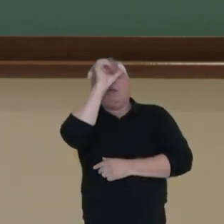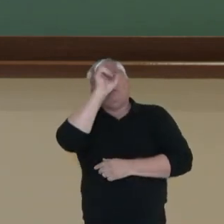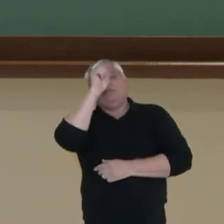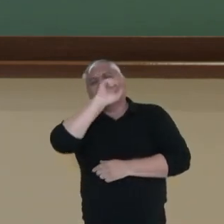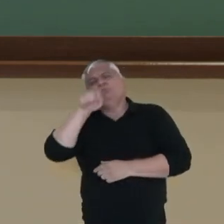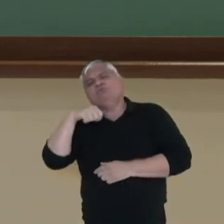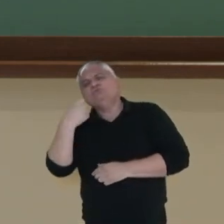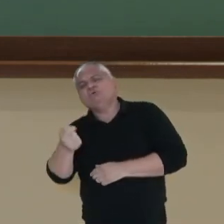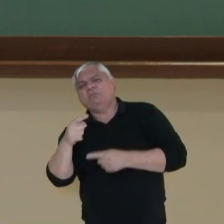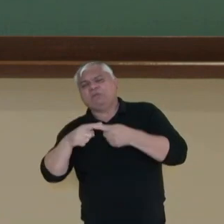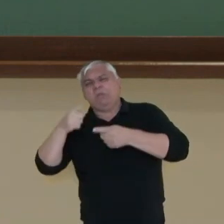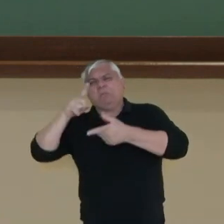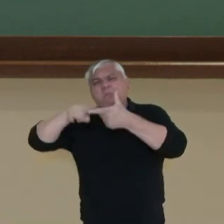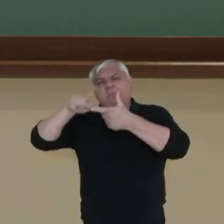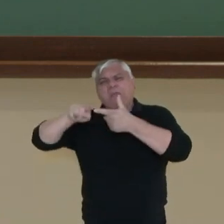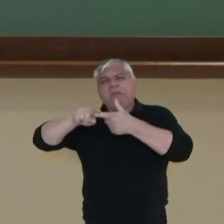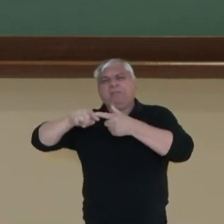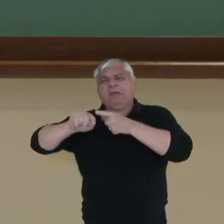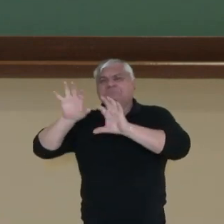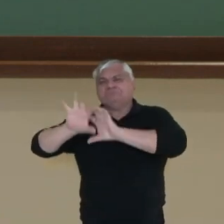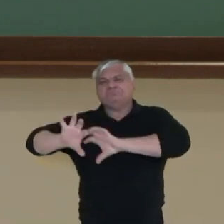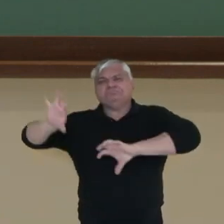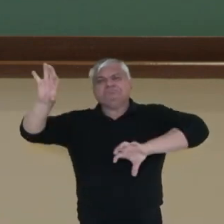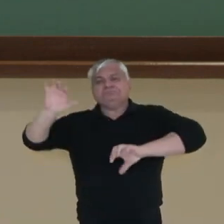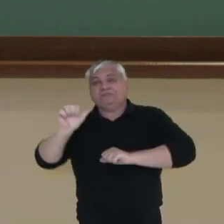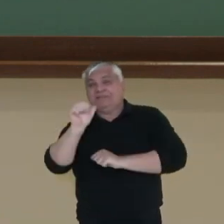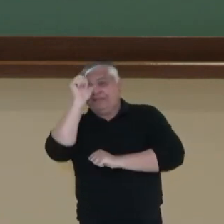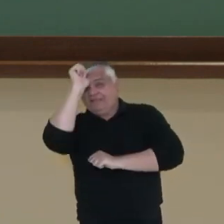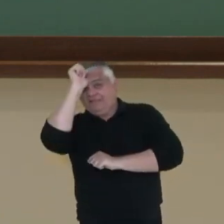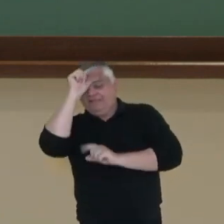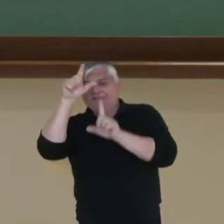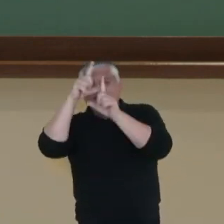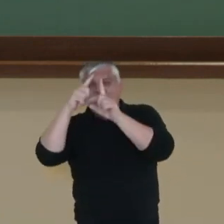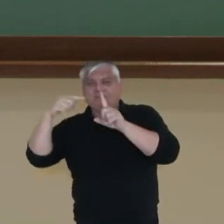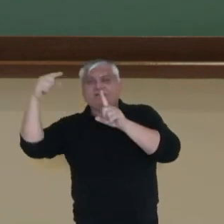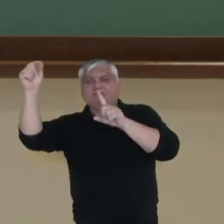falamos sobre os conflitos separatistas que ocorrem na Índia e no